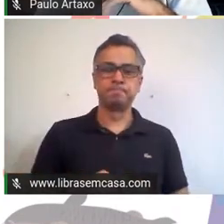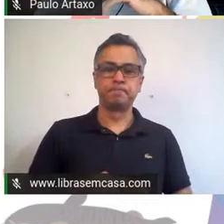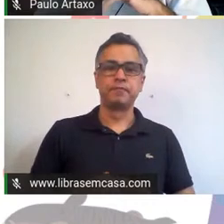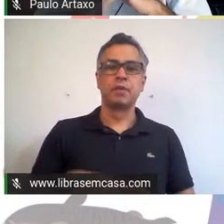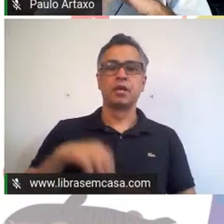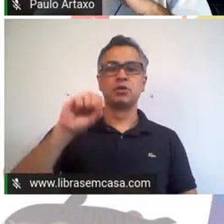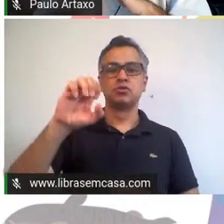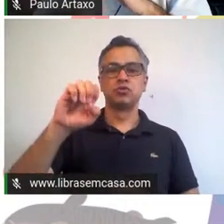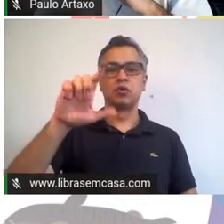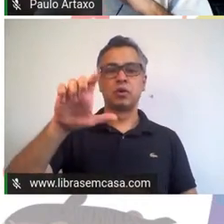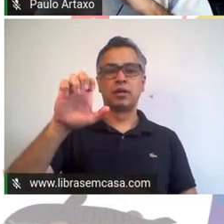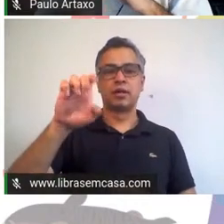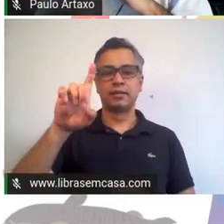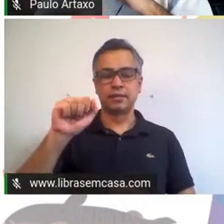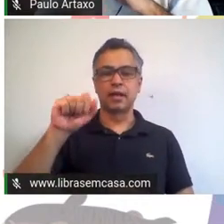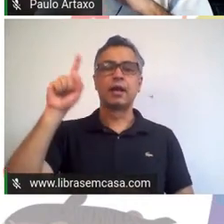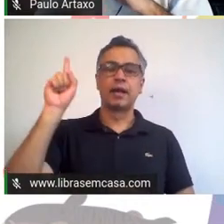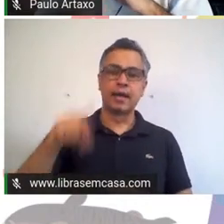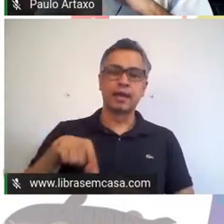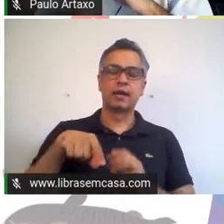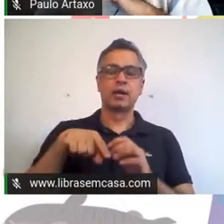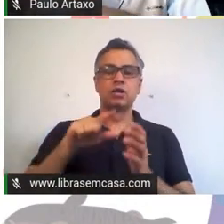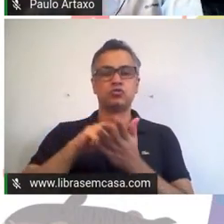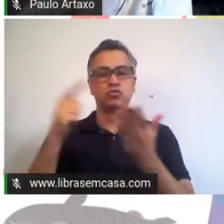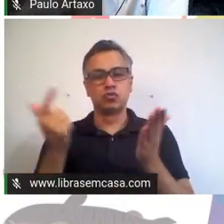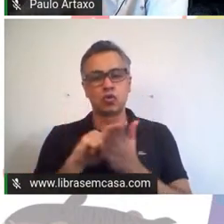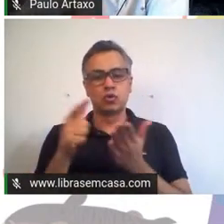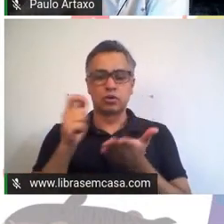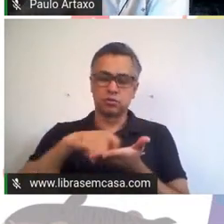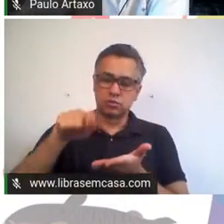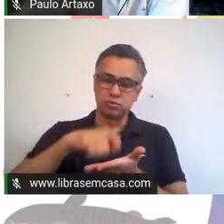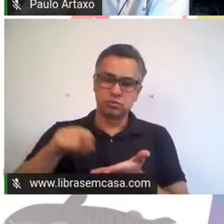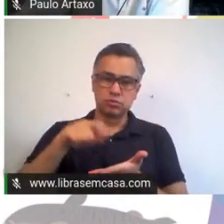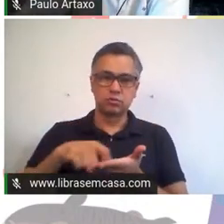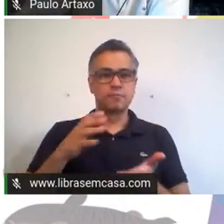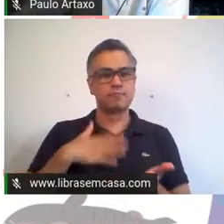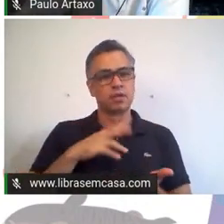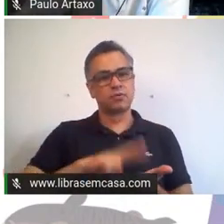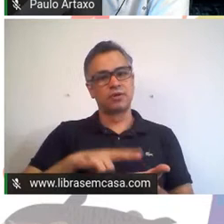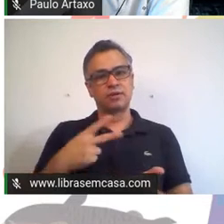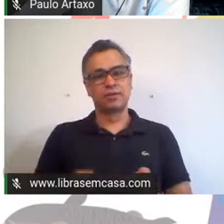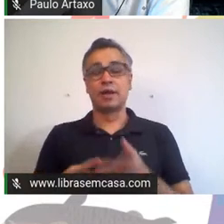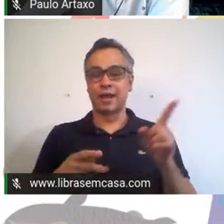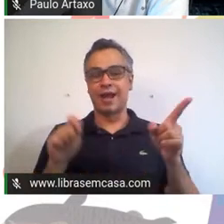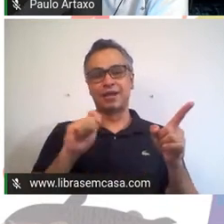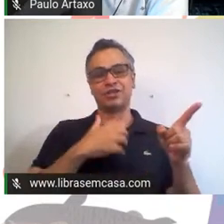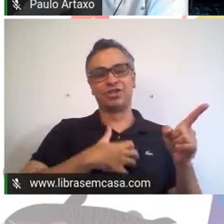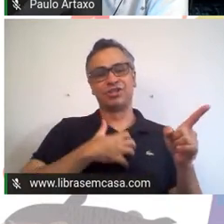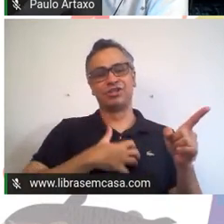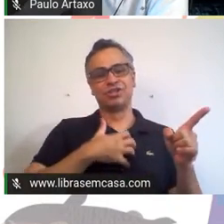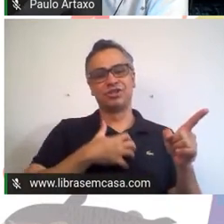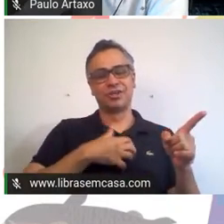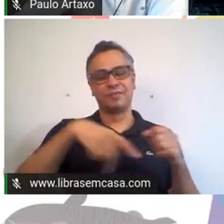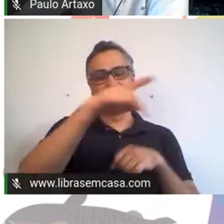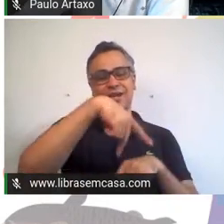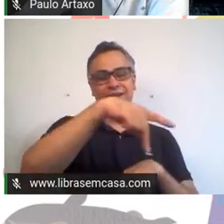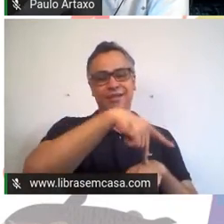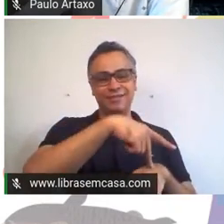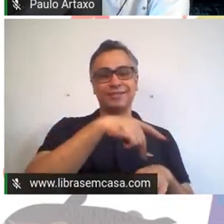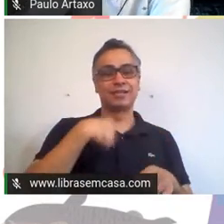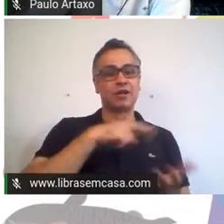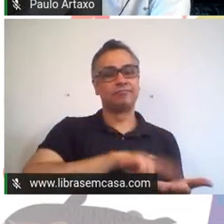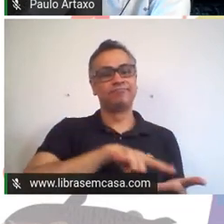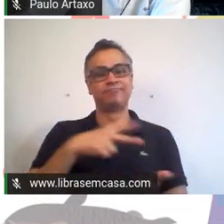escritora. Ela é autora dos livros, na minha tradução livre para o português, porque ela é argentina, então eu traduzi os